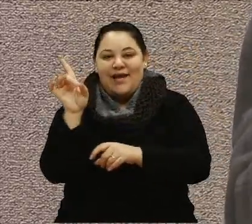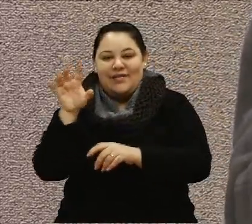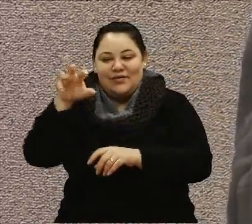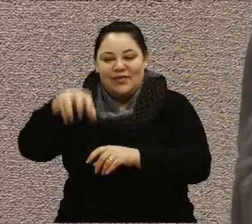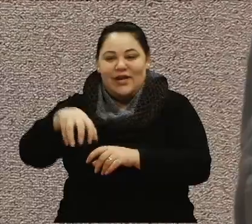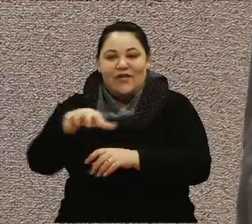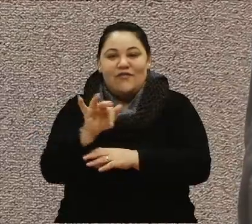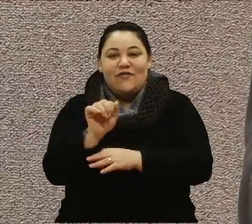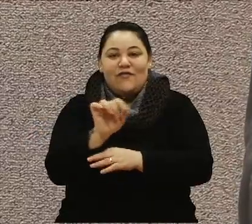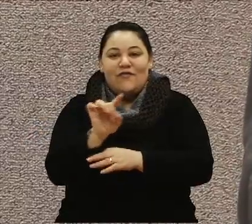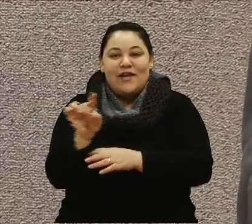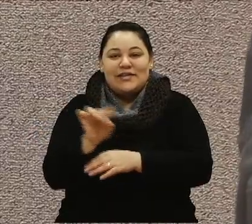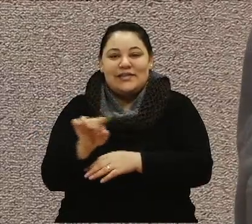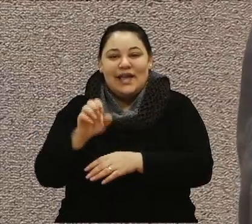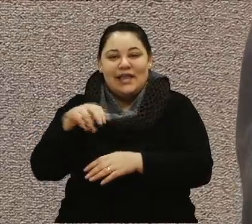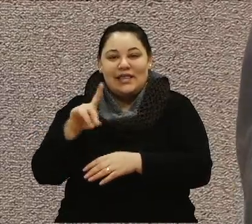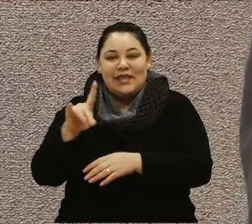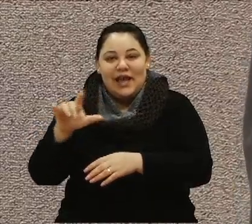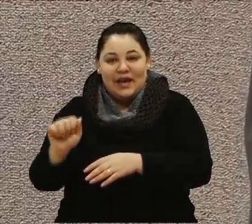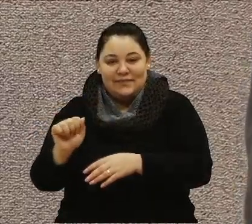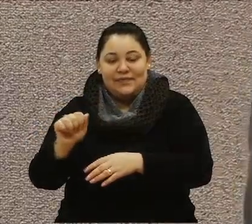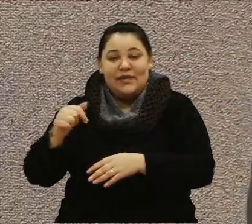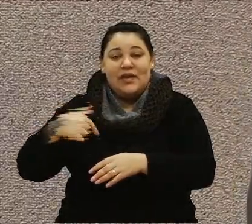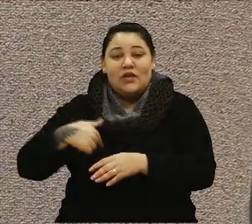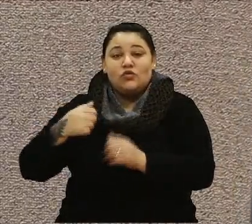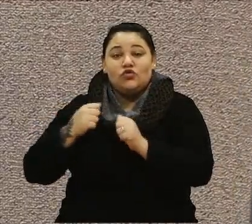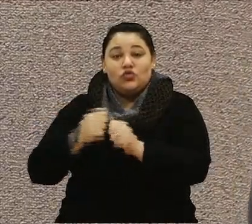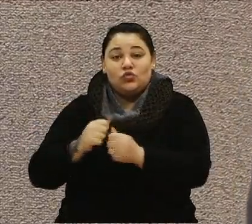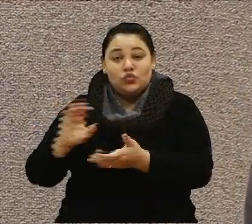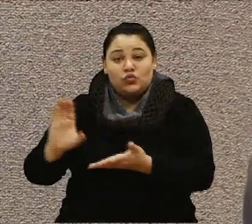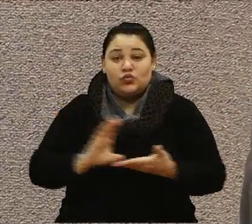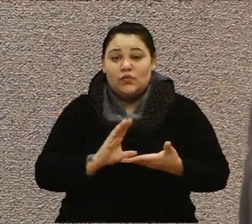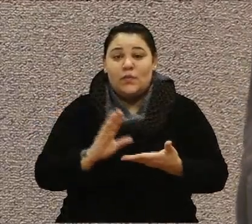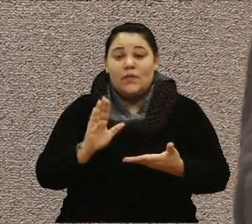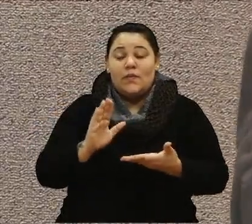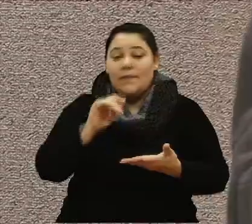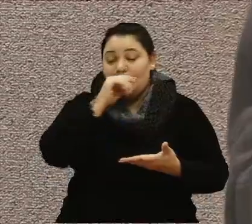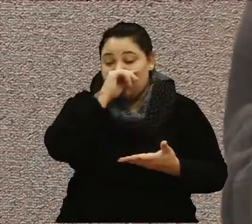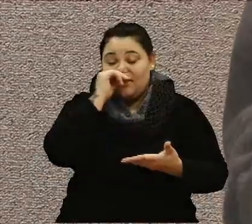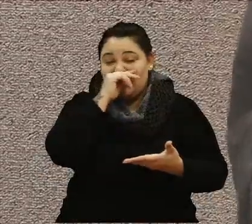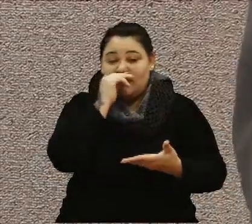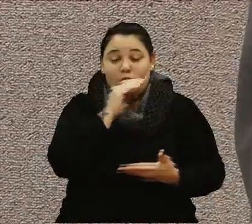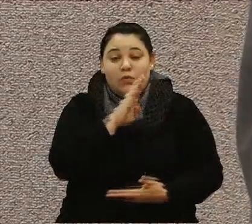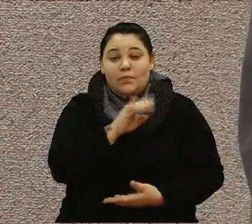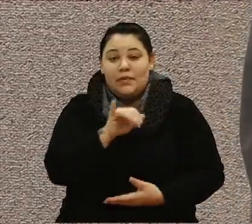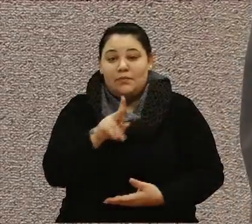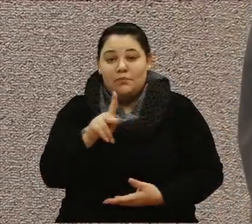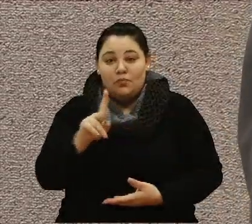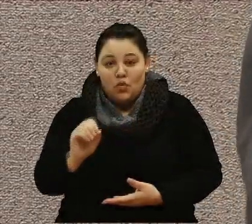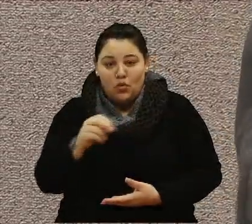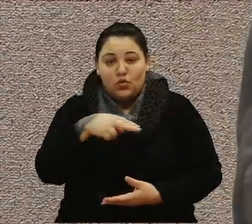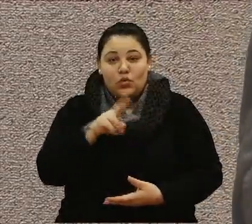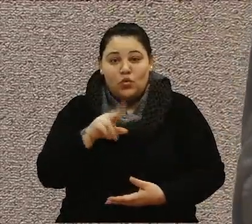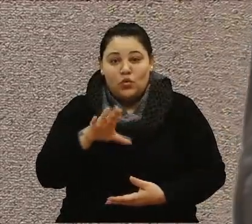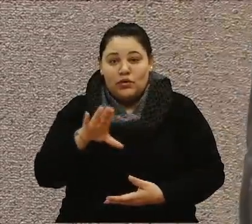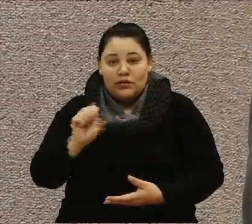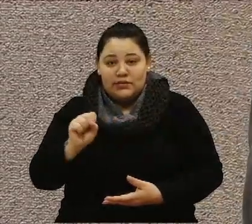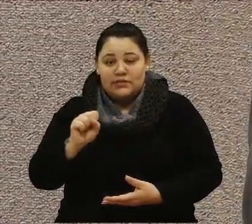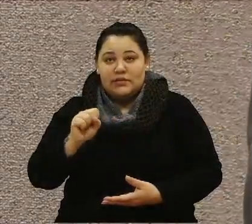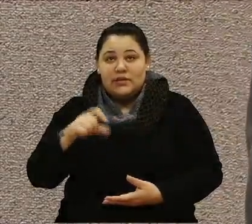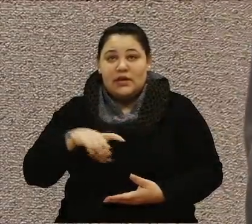do deputado Bibo Nunes, consigo emendas para poder ajudar a festa, né? E a festa é uma